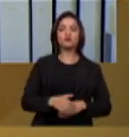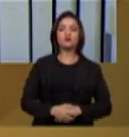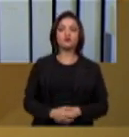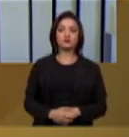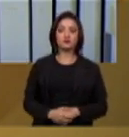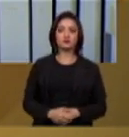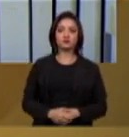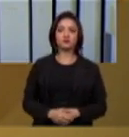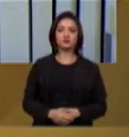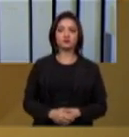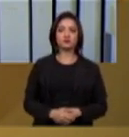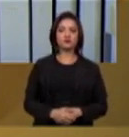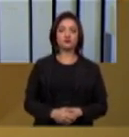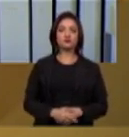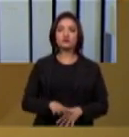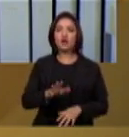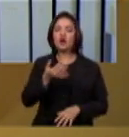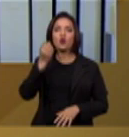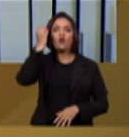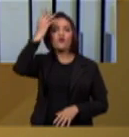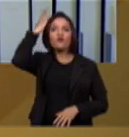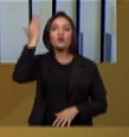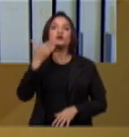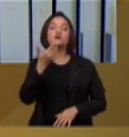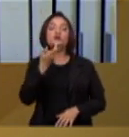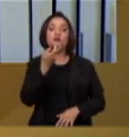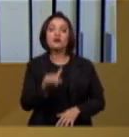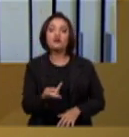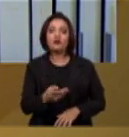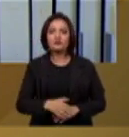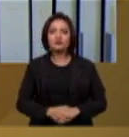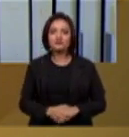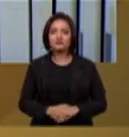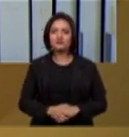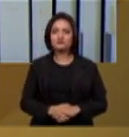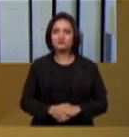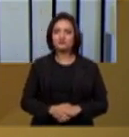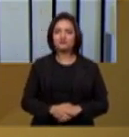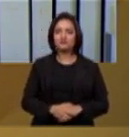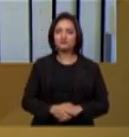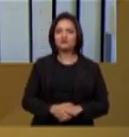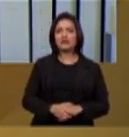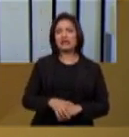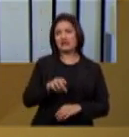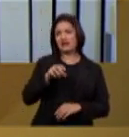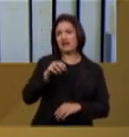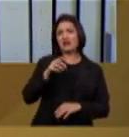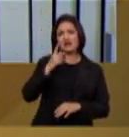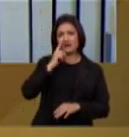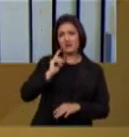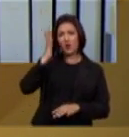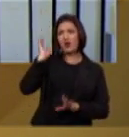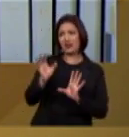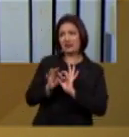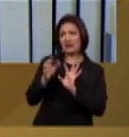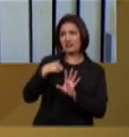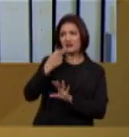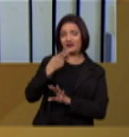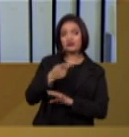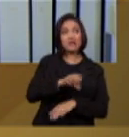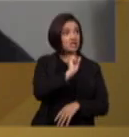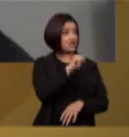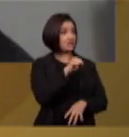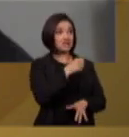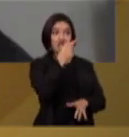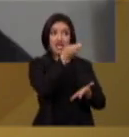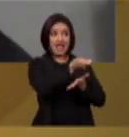Presidente. Pois não. Ministro Fux, o relator. Se o ministro Marco Aurélio me permite... Não, Vossa Excelência,